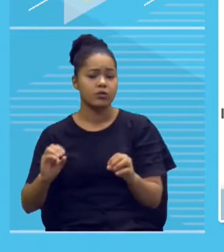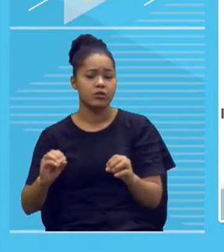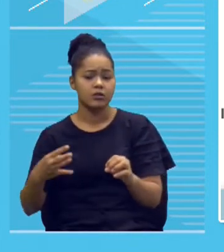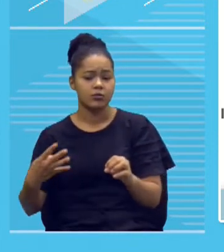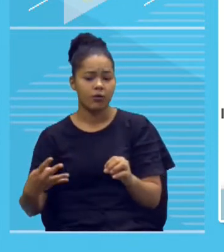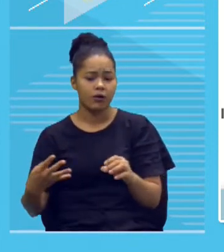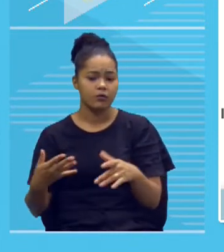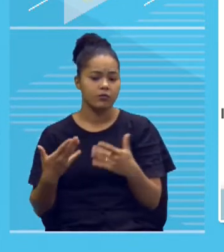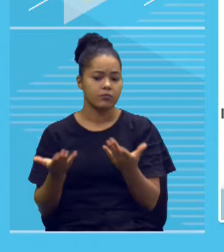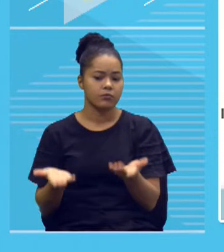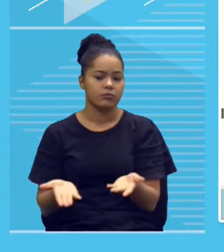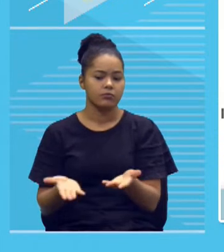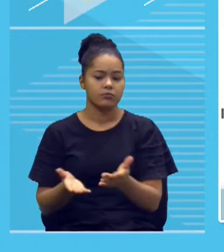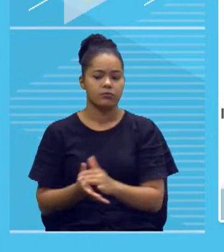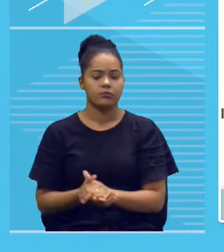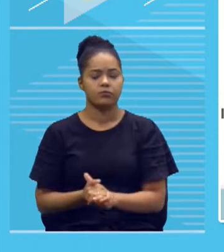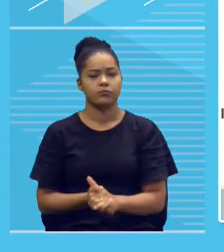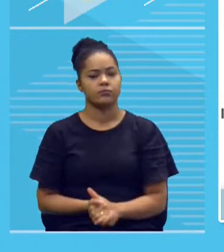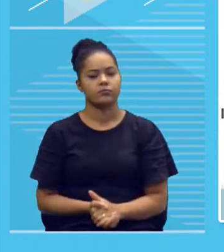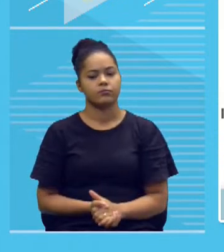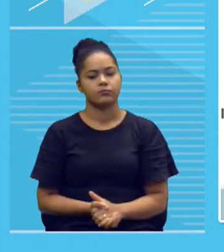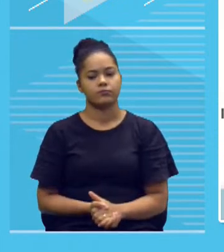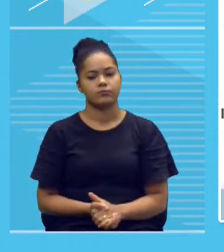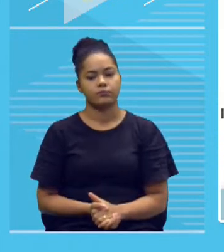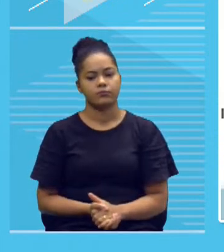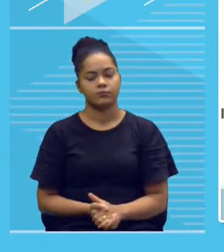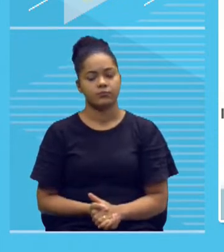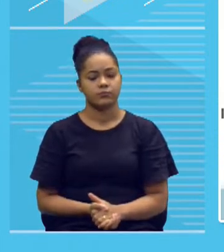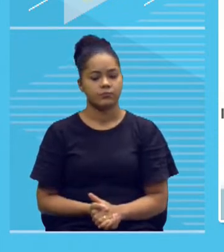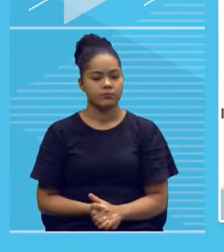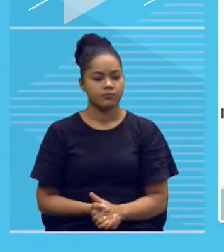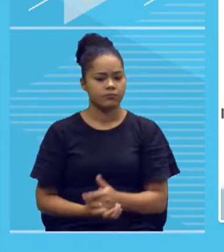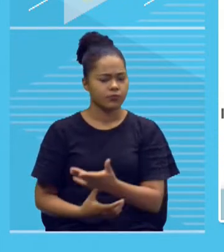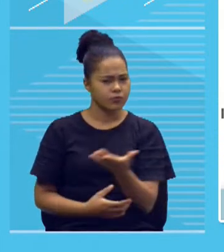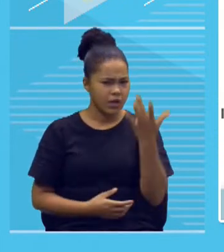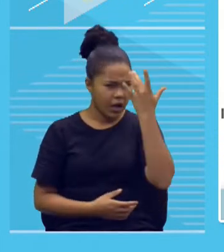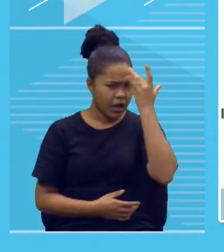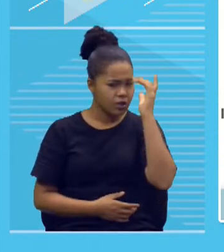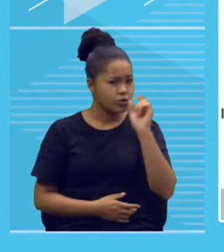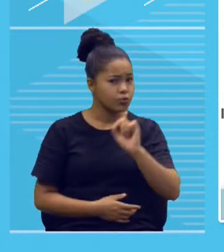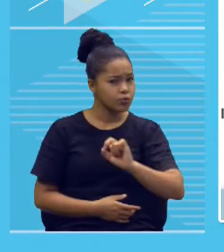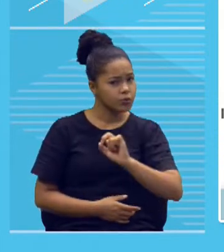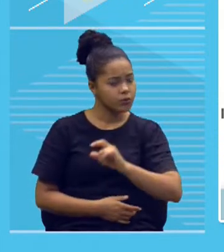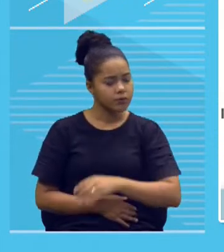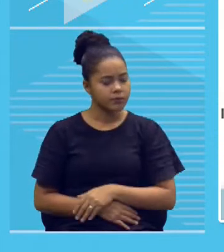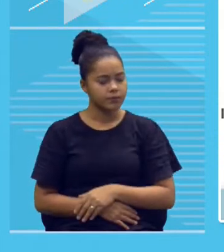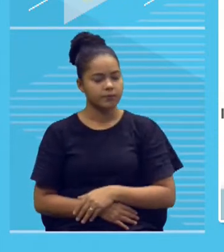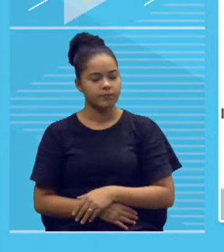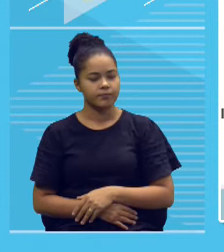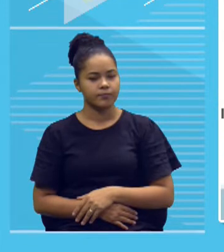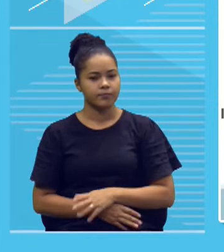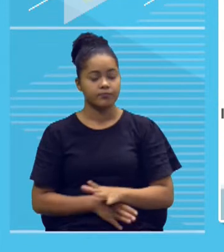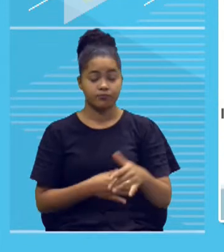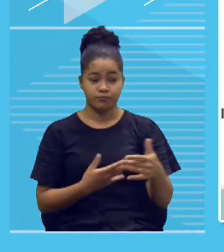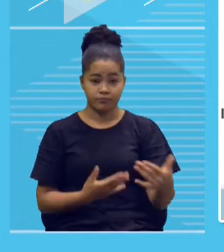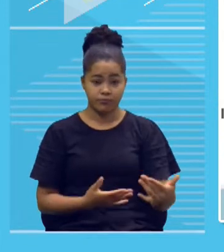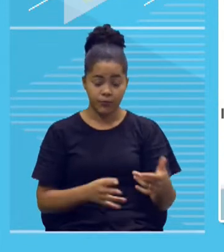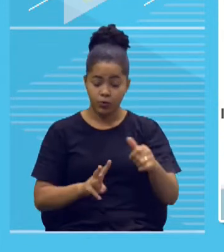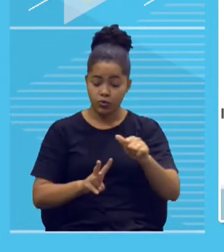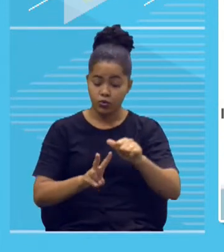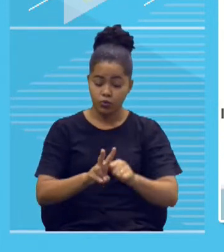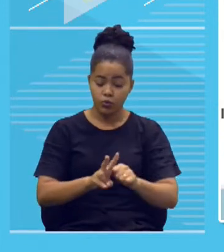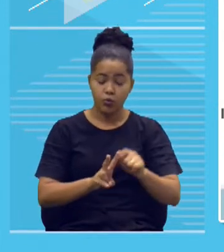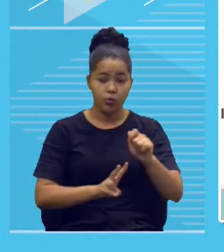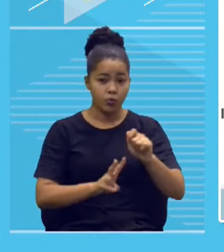pessoal dos polos Colônia do Gurguéia Santo Antônio de Lisboa São João da Varjota sua para Prof é dois por cento